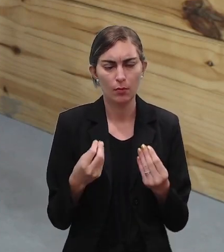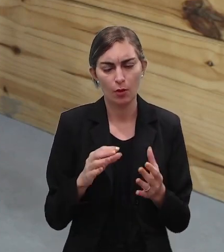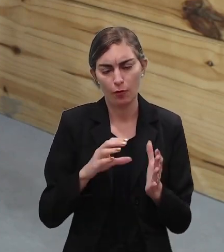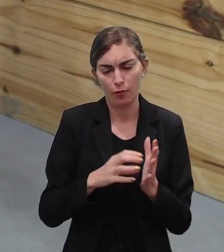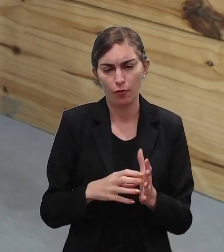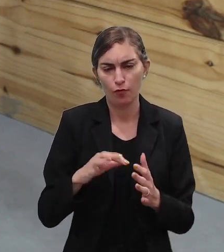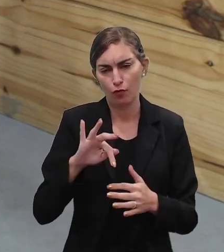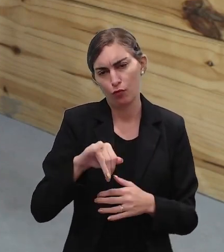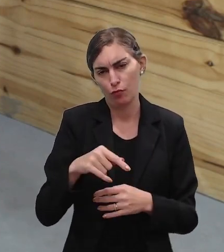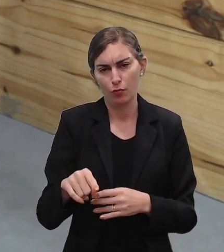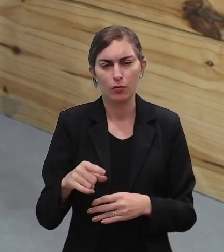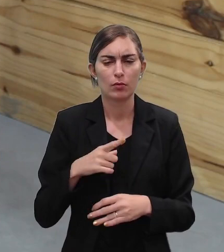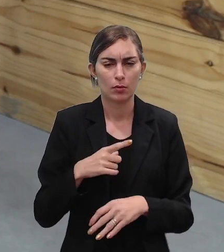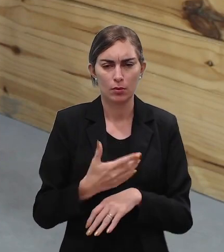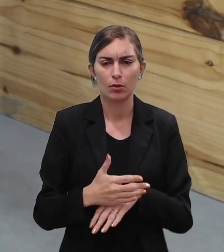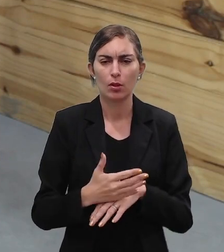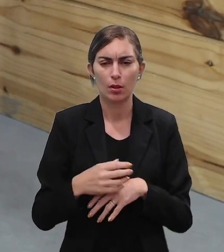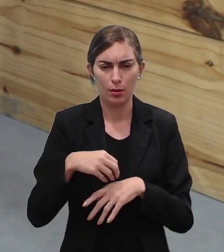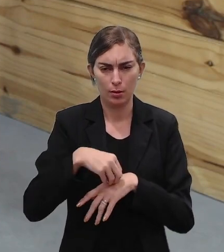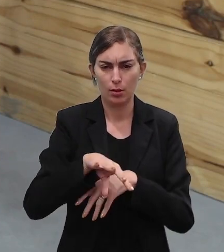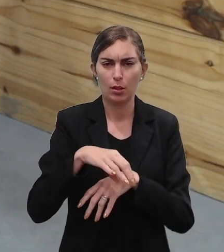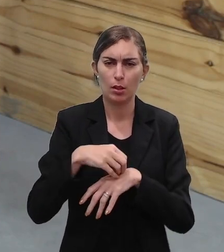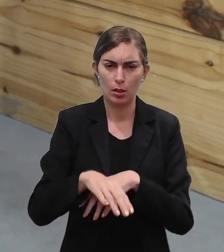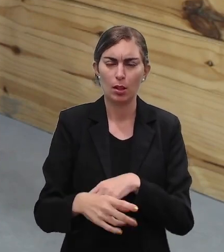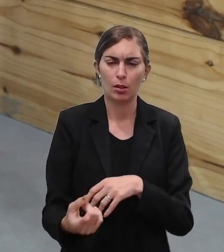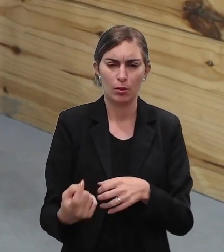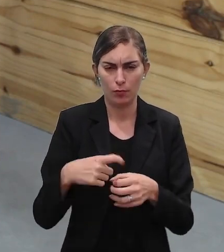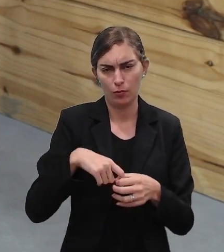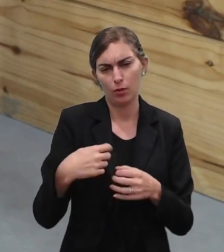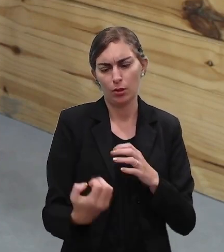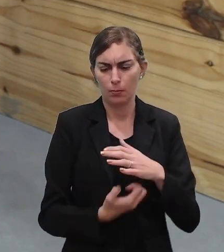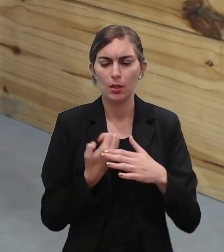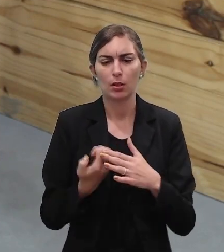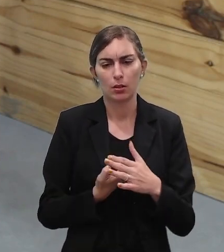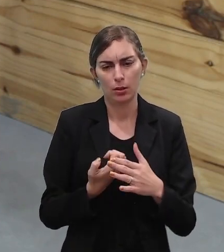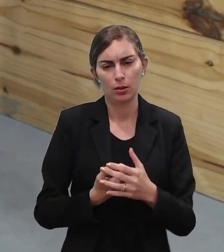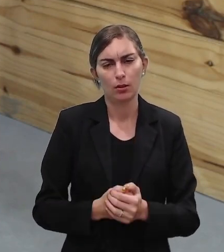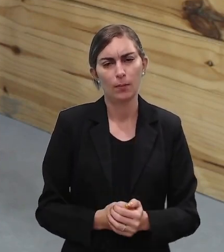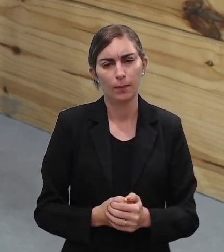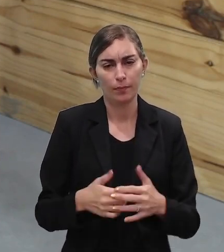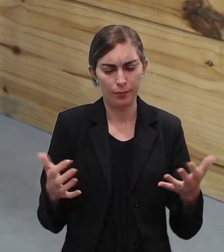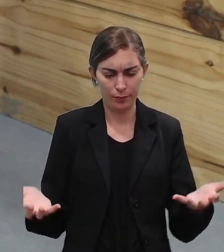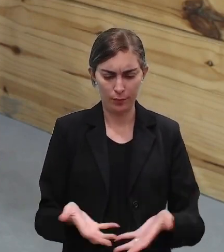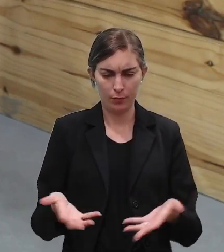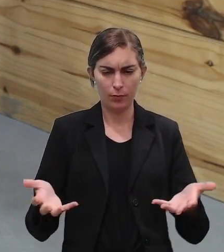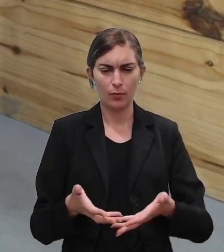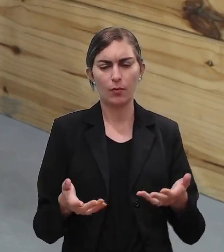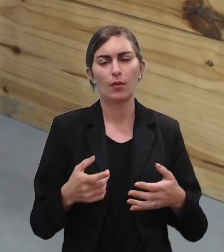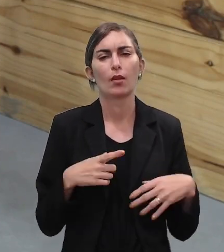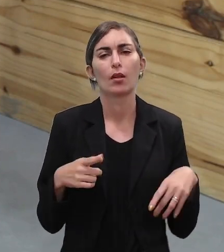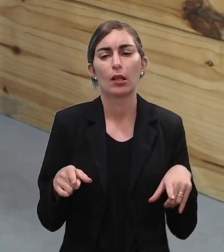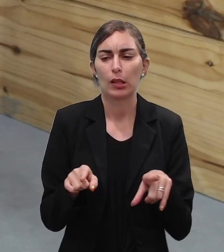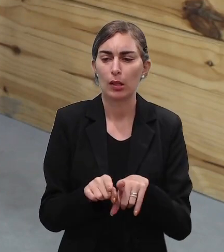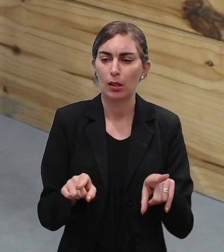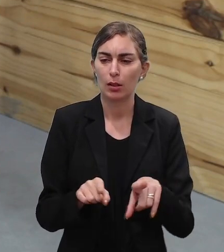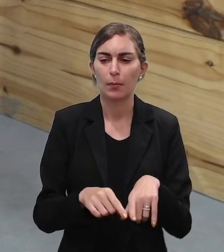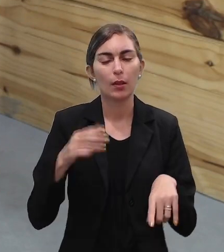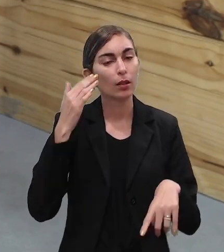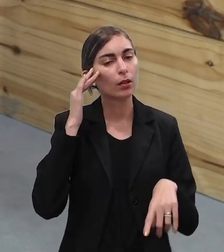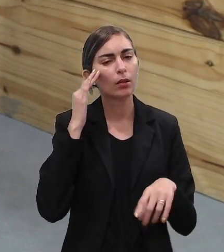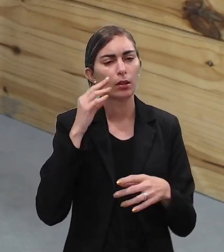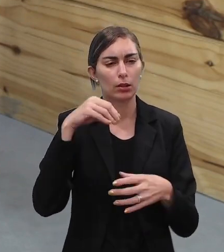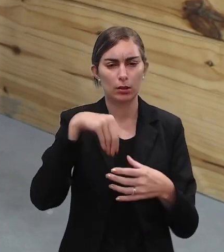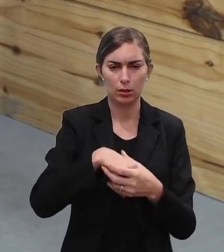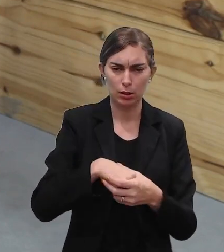função ela seja exercida e ela traga um retorno para a empresa. Agora, professora, a gente também tem que entender que dentro